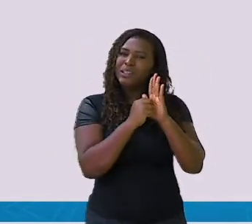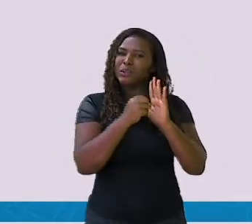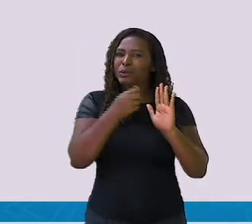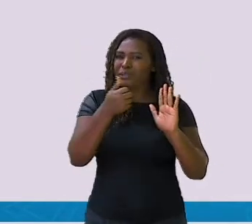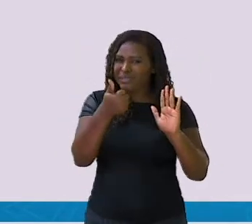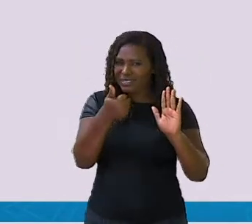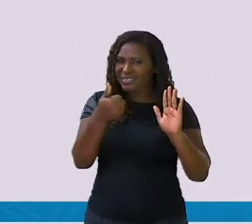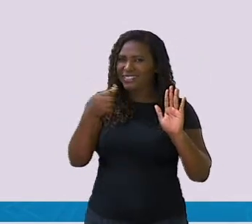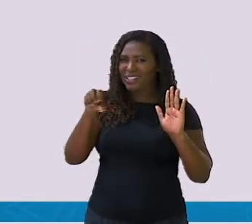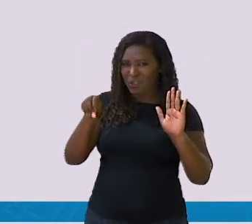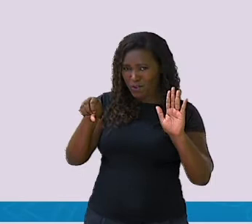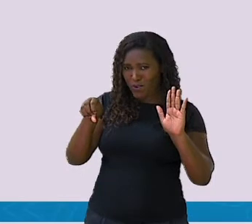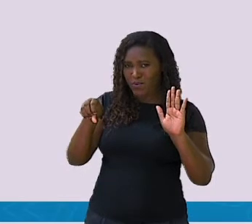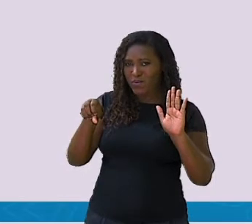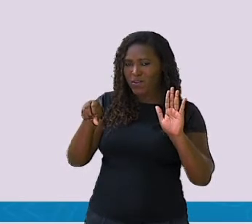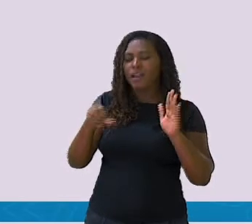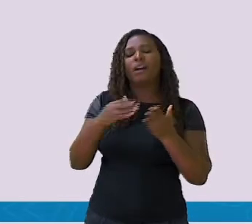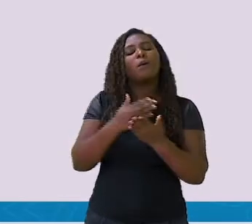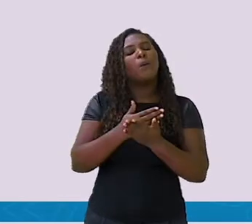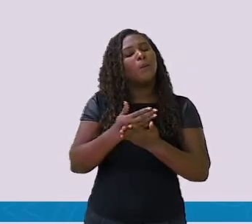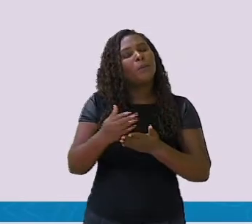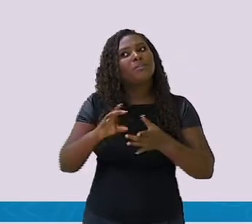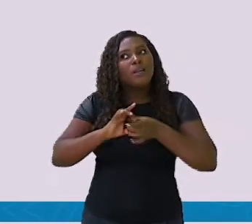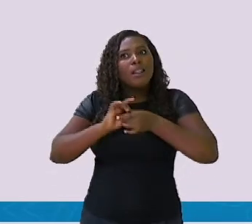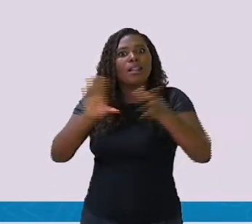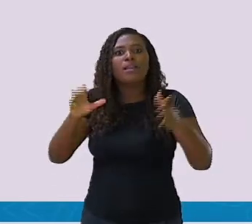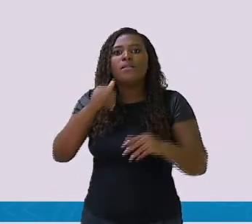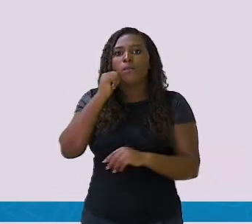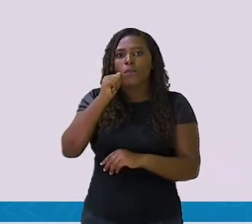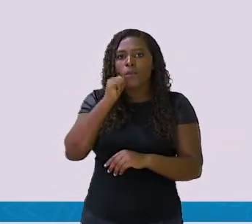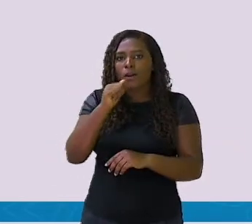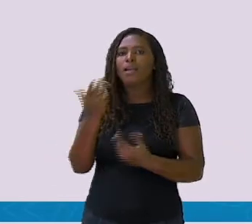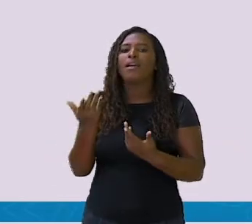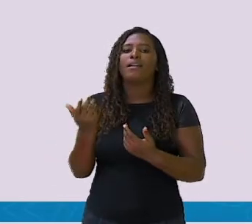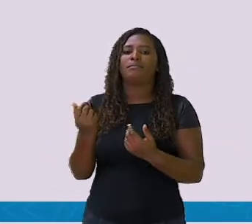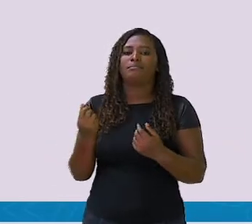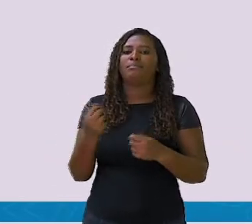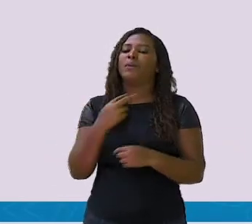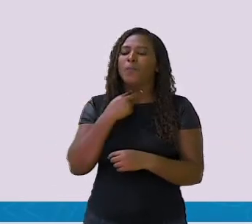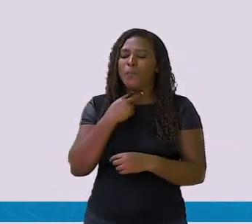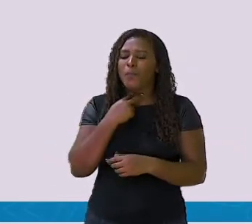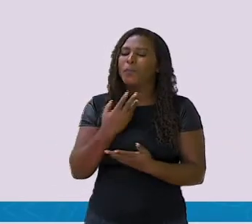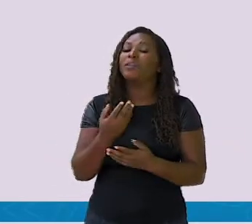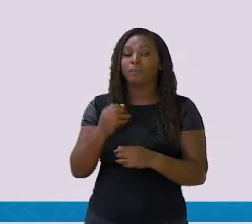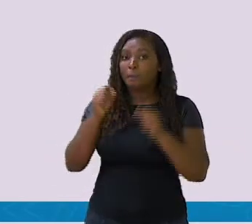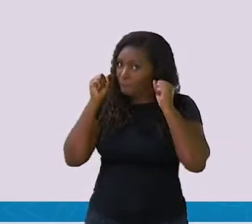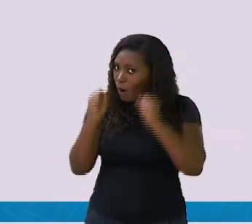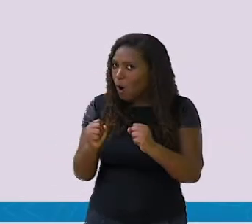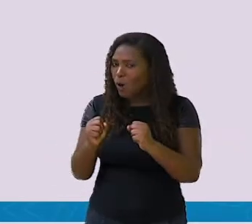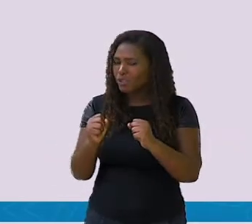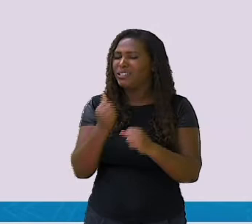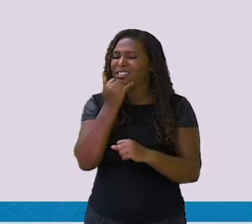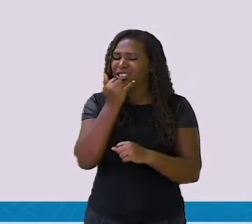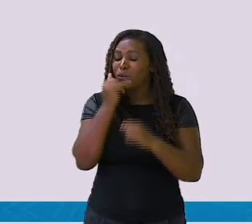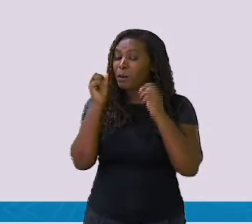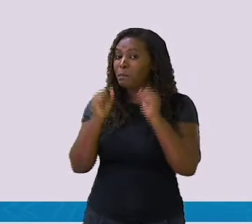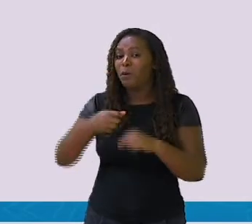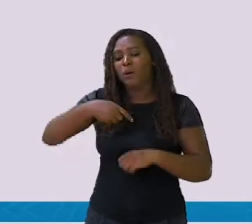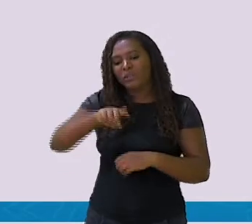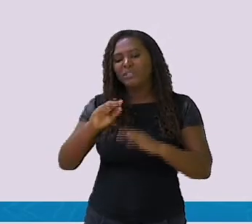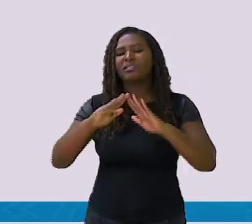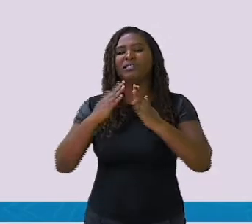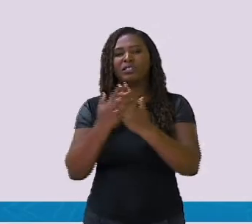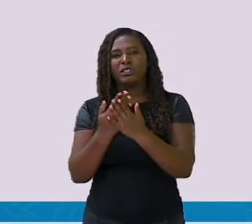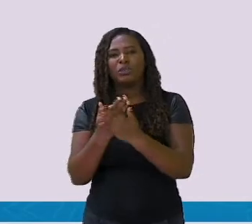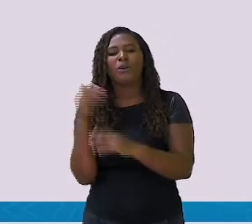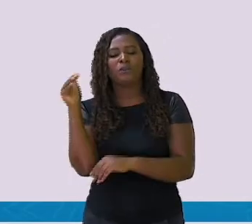normais. E vem o surgimento do trabalho feminino, que também não era reconhecido, né? Isso é importante que aqui em